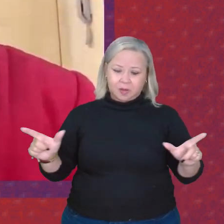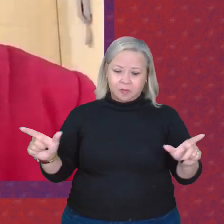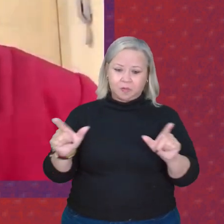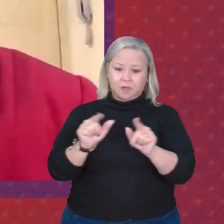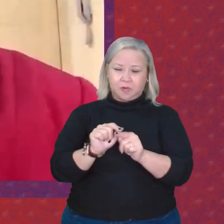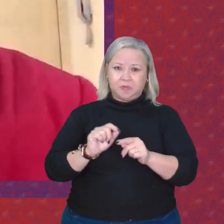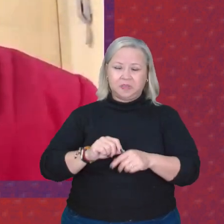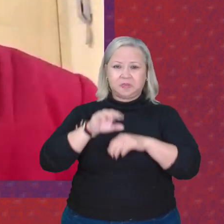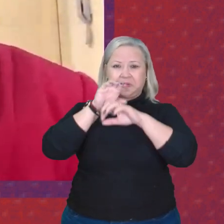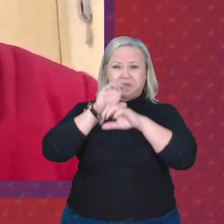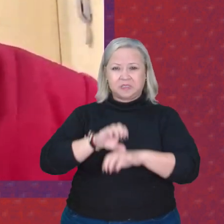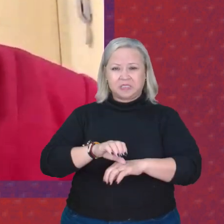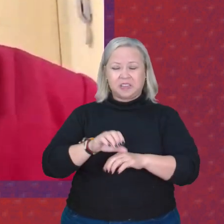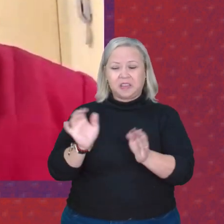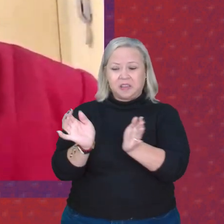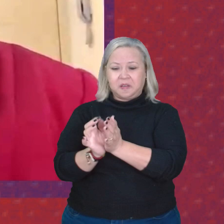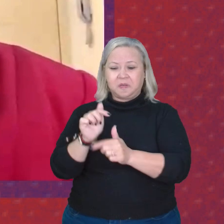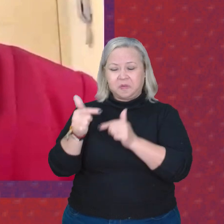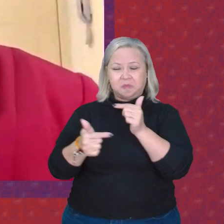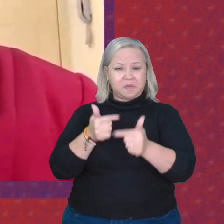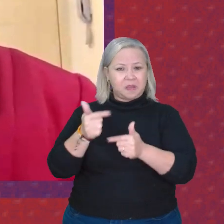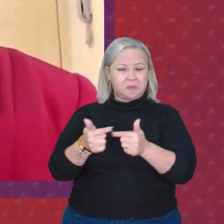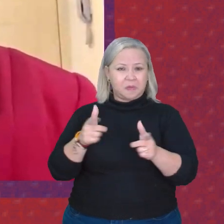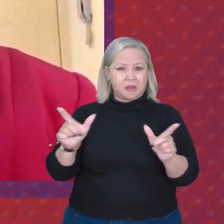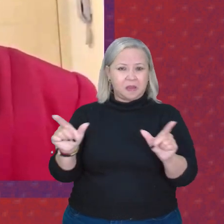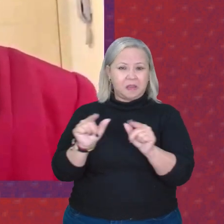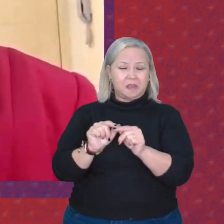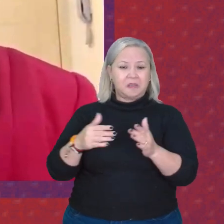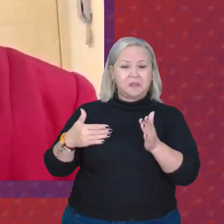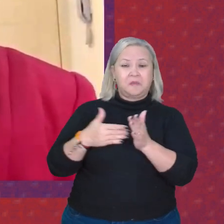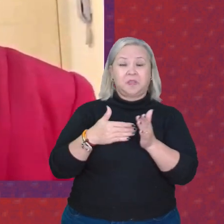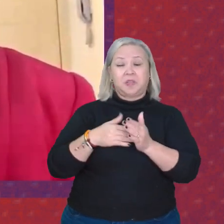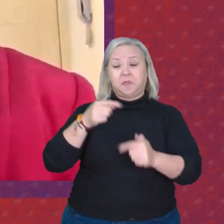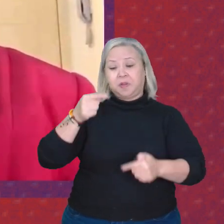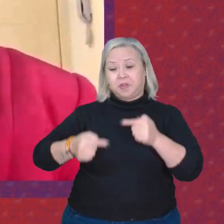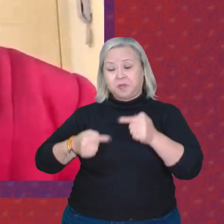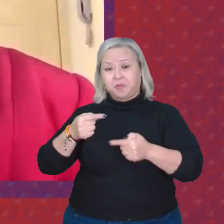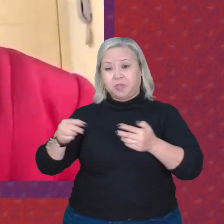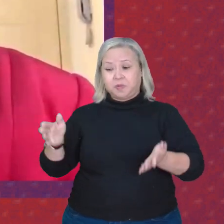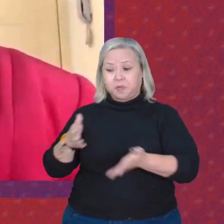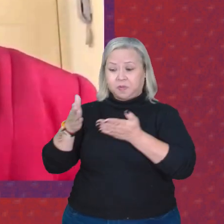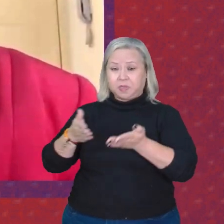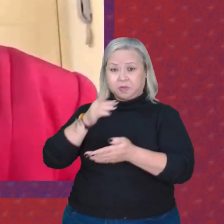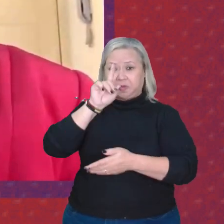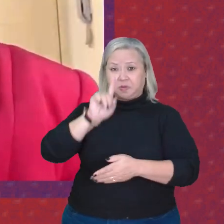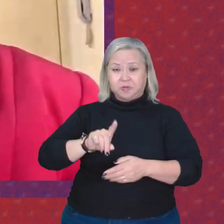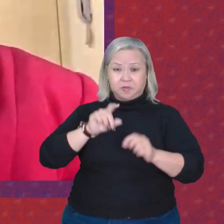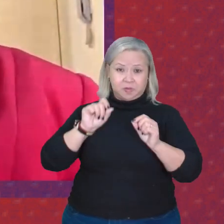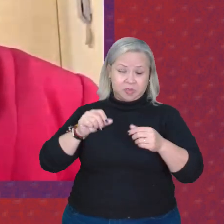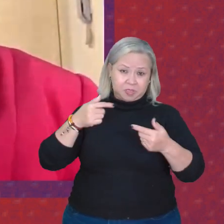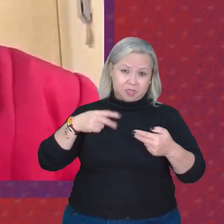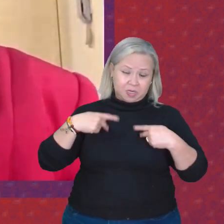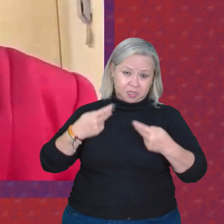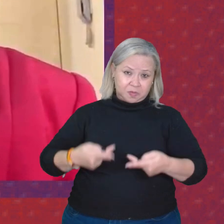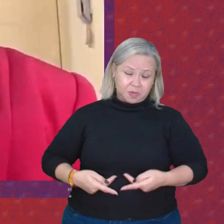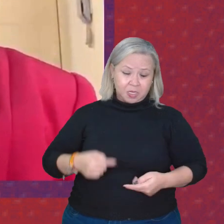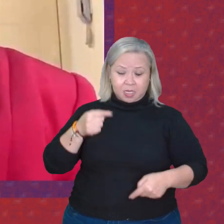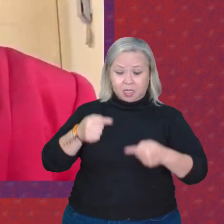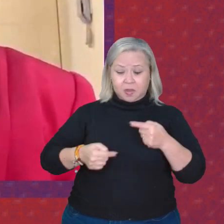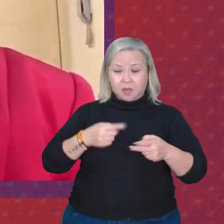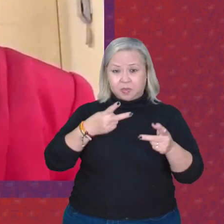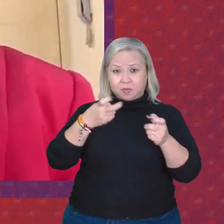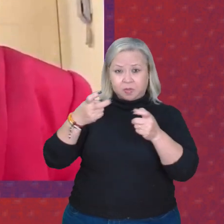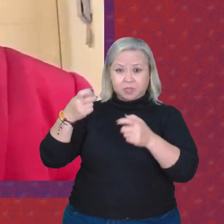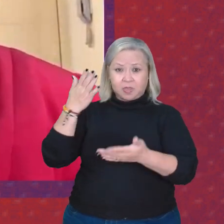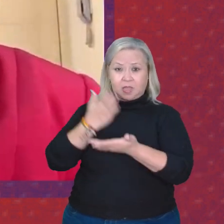os conselhos, os grupos de trabalho, foram interrompidas as políticas de promoção dos direitos em curso, como as políticas que visam